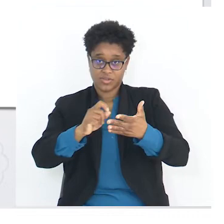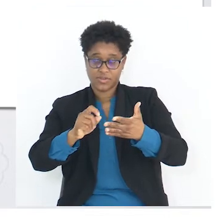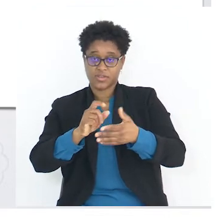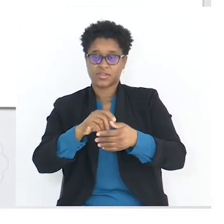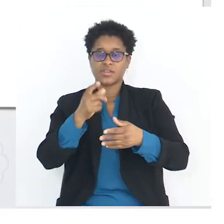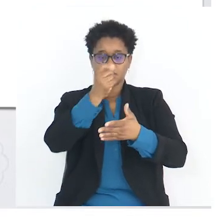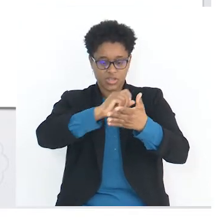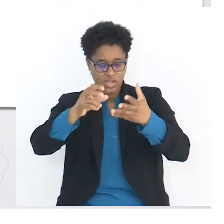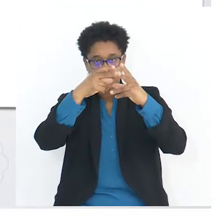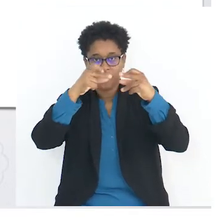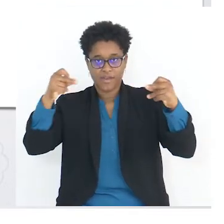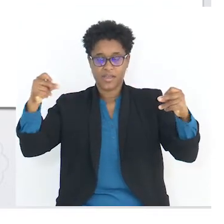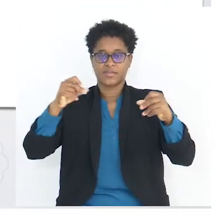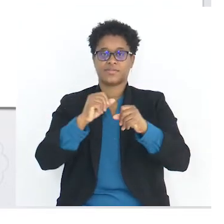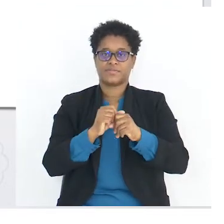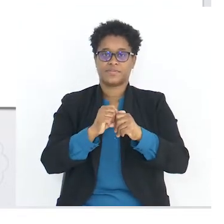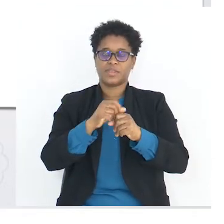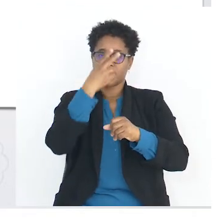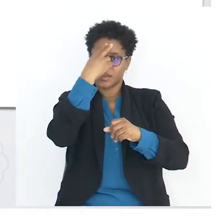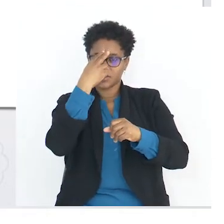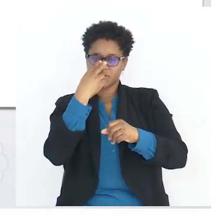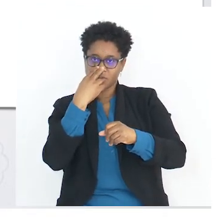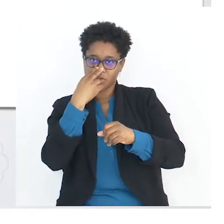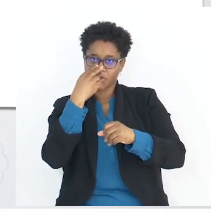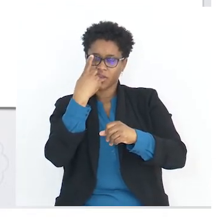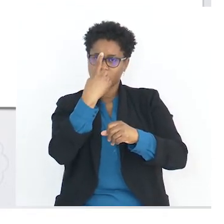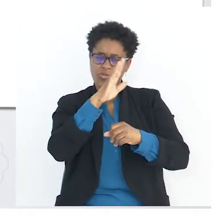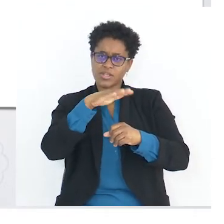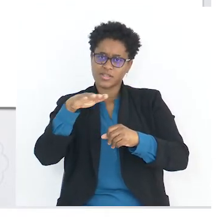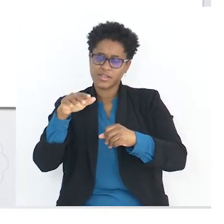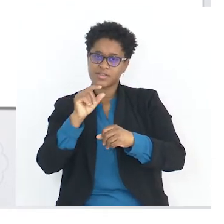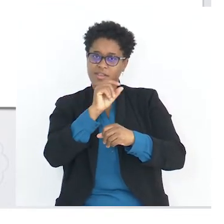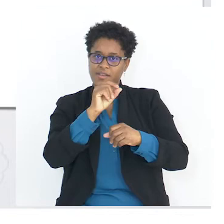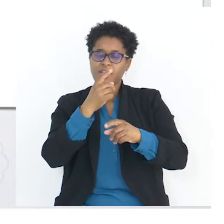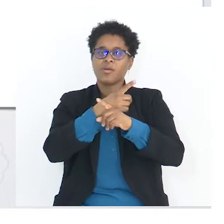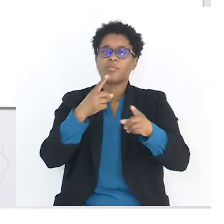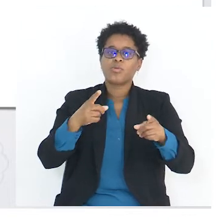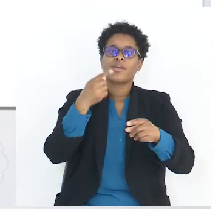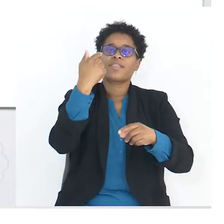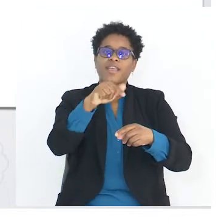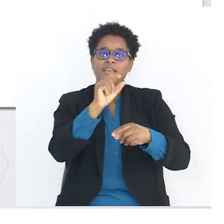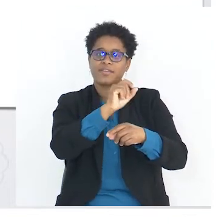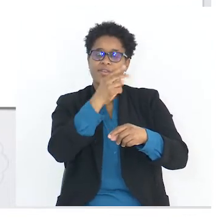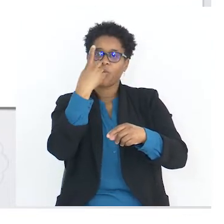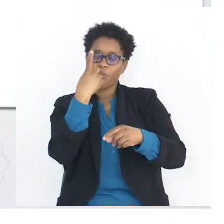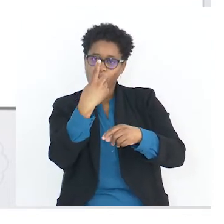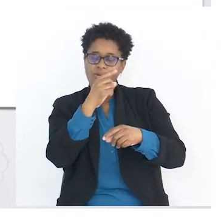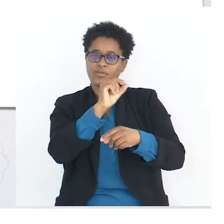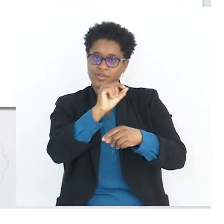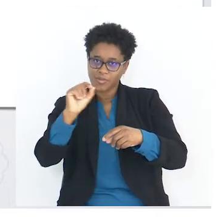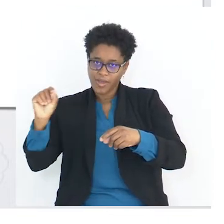Completa a frase. A história é uma ciência porque tem